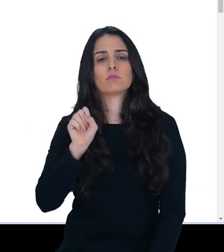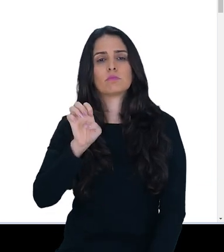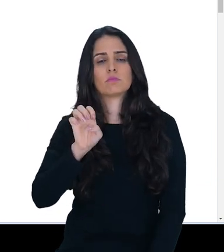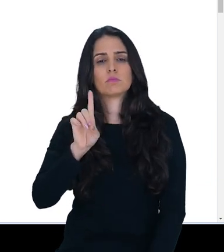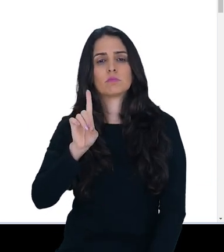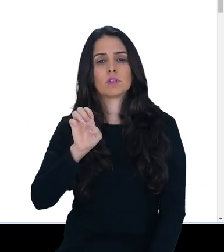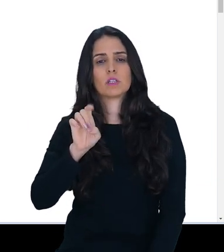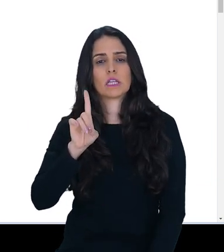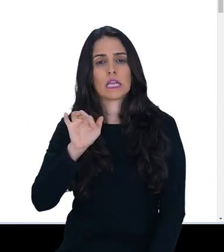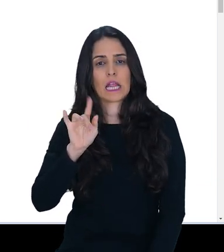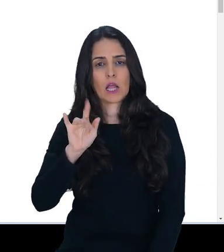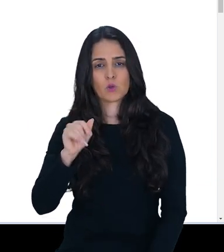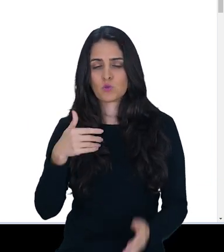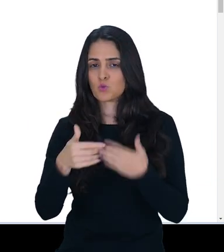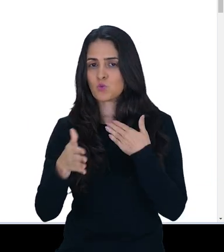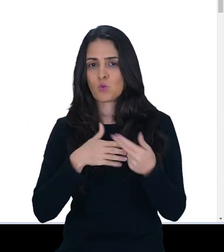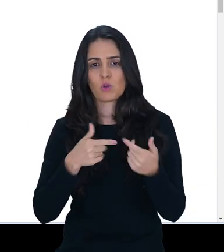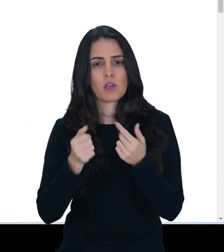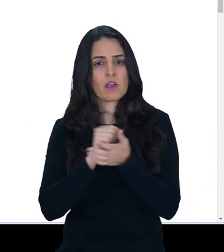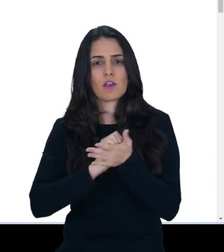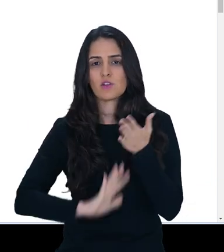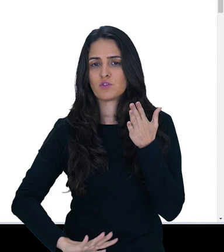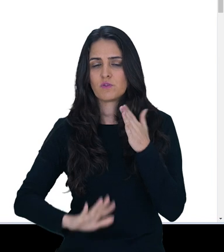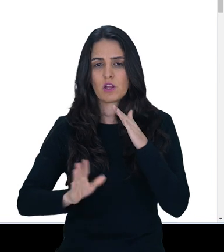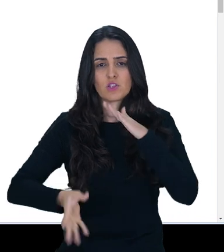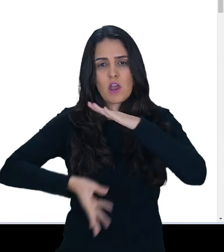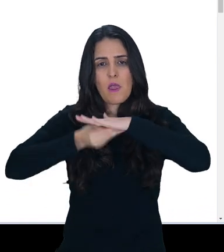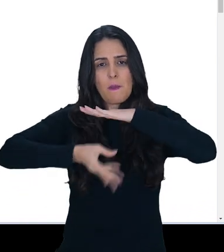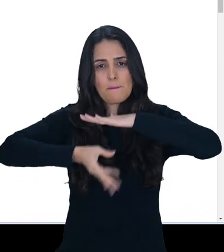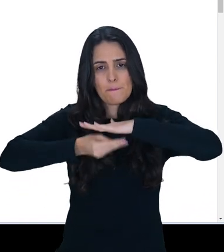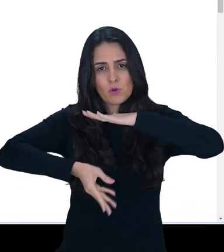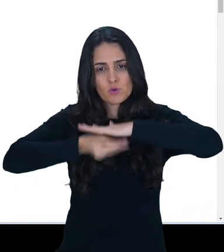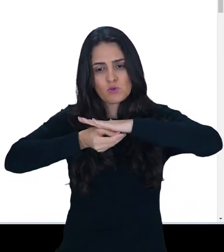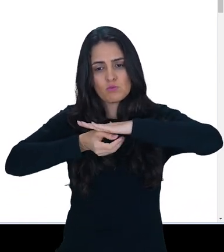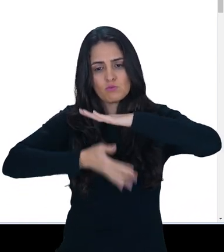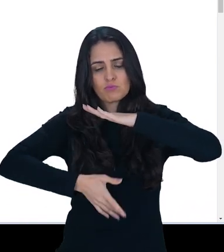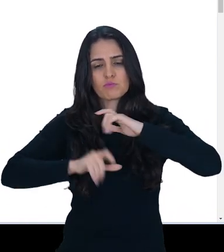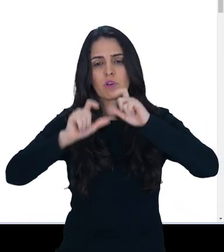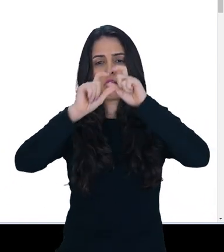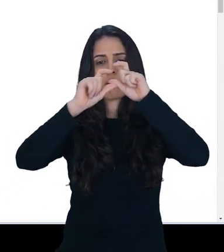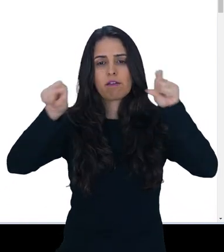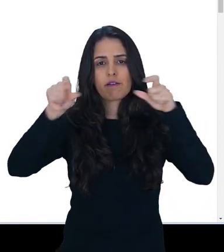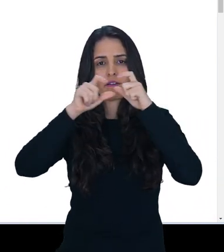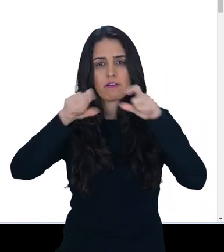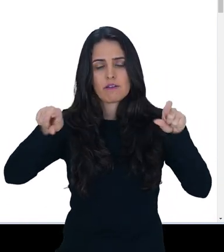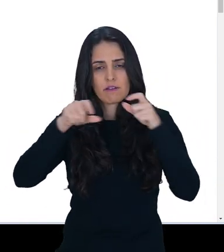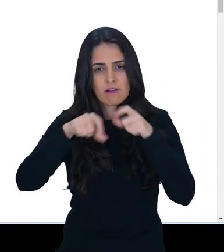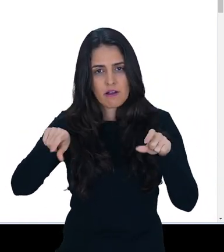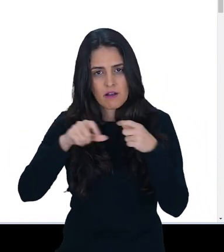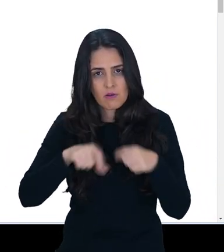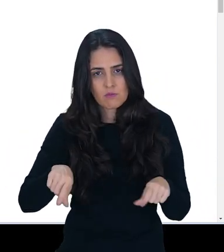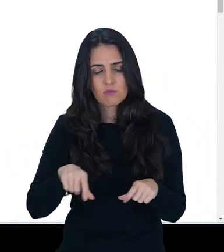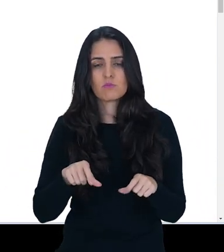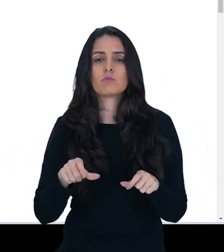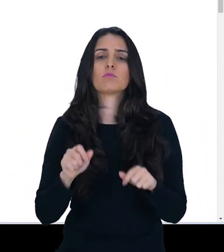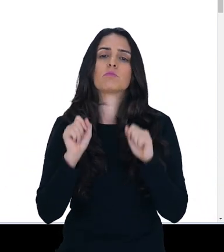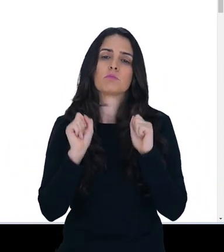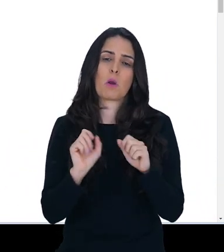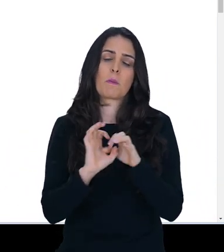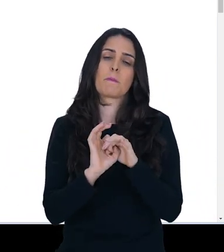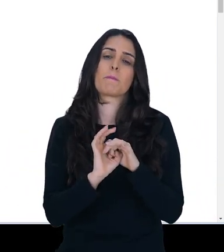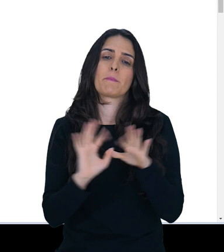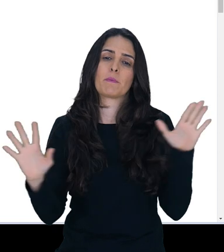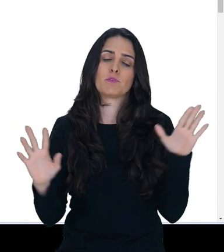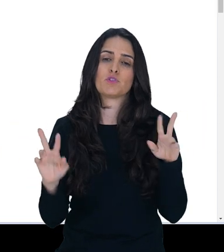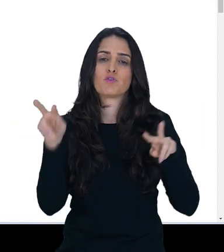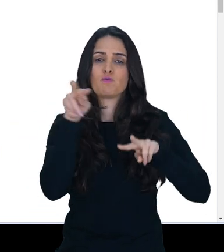qualquer atividade relacionada a repositório onde você precisa ter vários Campos que você queira permitir